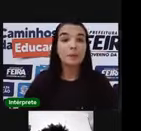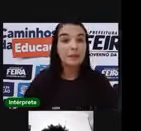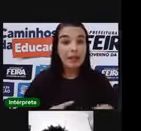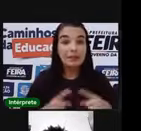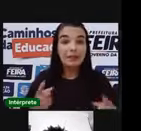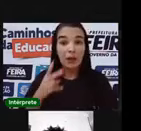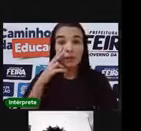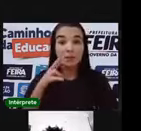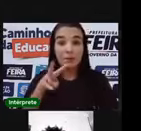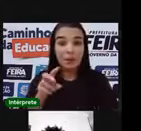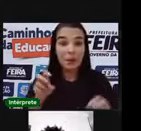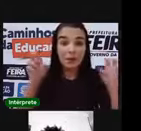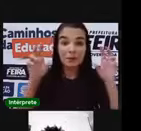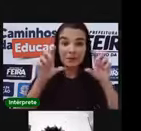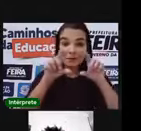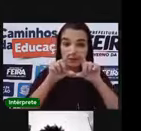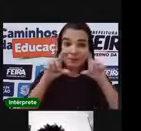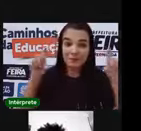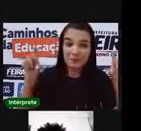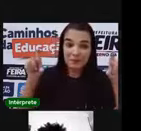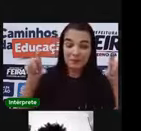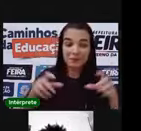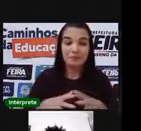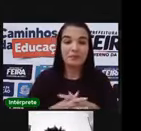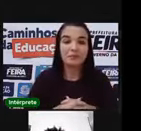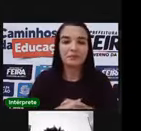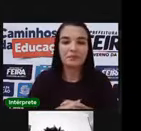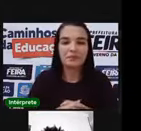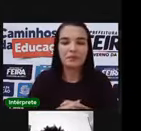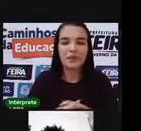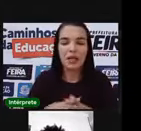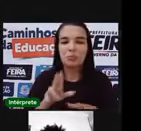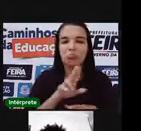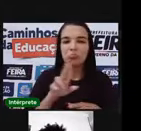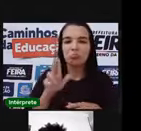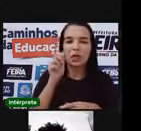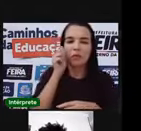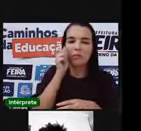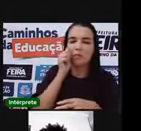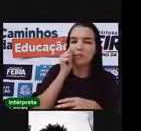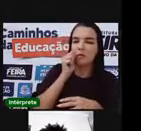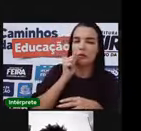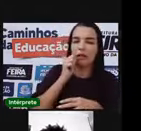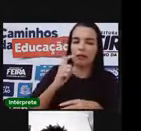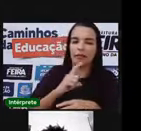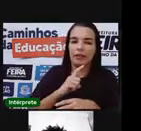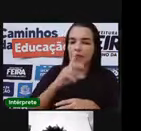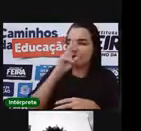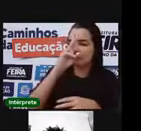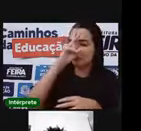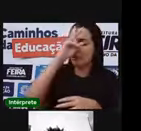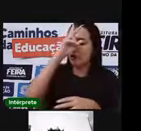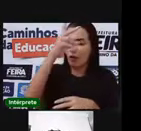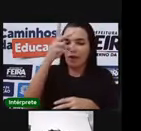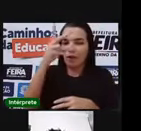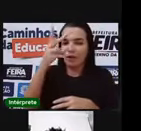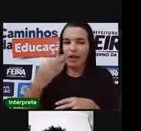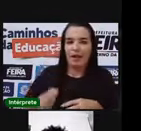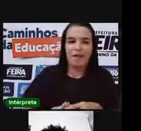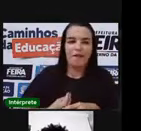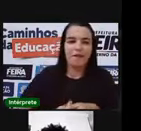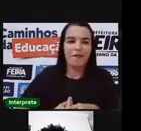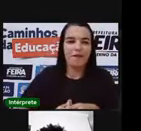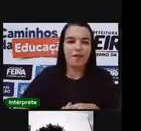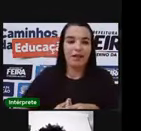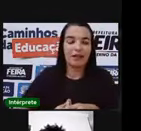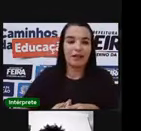Olha, gente, tem uma mulher que ela tem uma história de vida muito forte, muito poderosa. O nome dela é